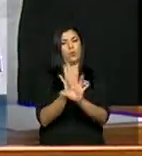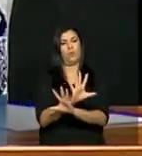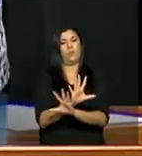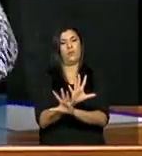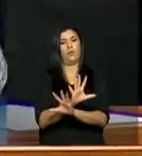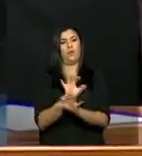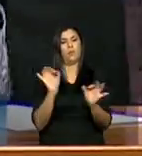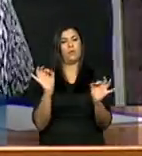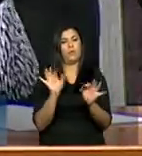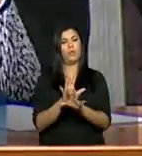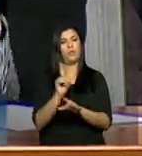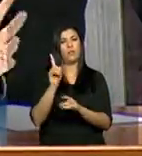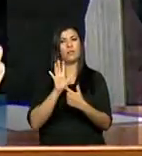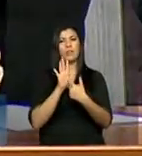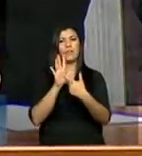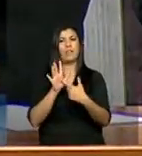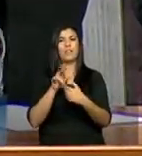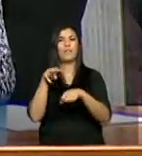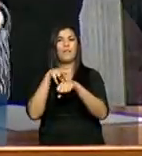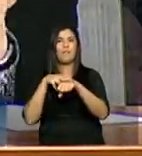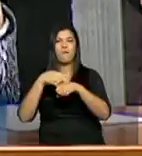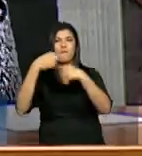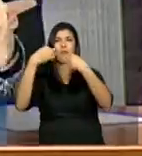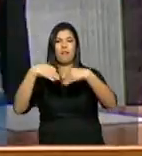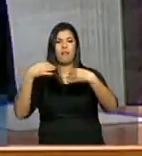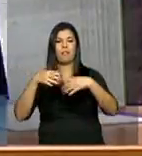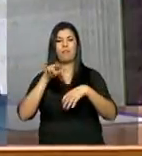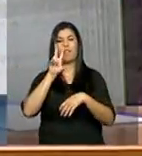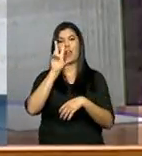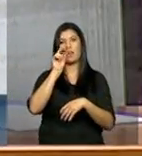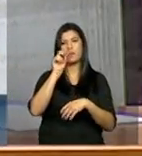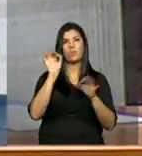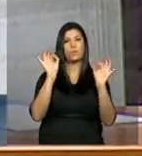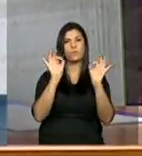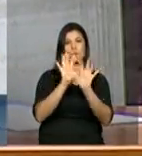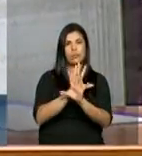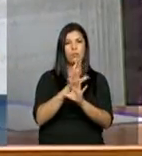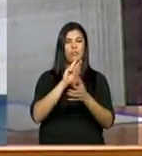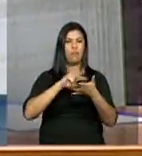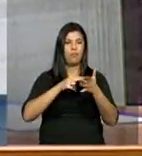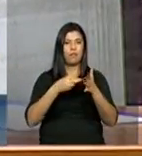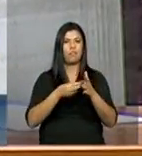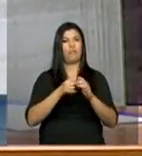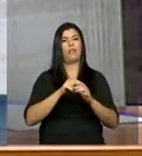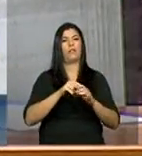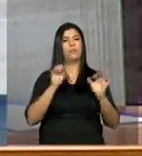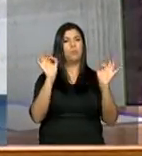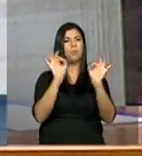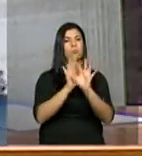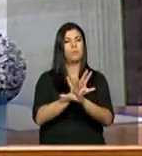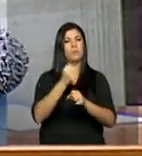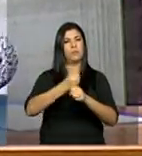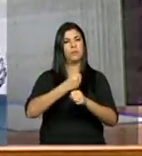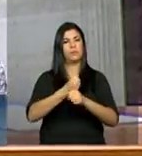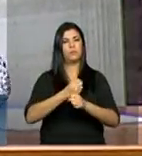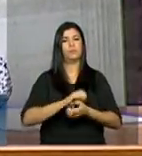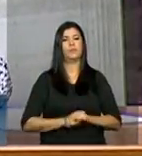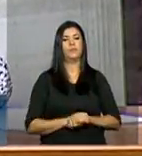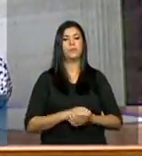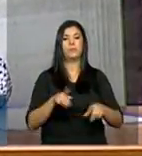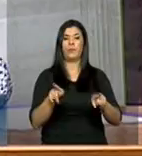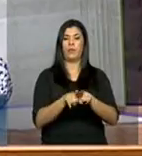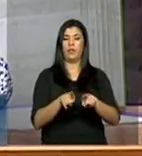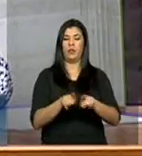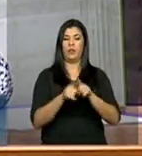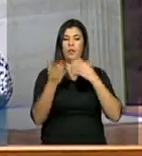Concluído não é o verdinho lá, que é o adequado, é o azul de concluído. Além disso, em